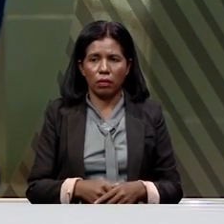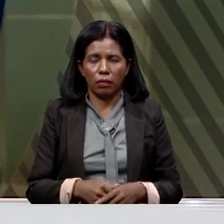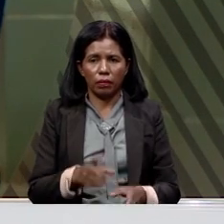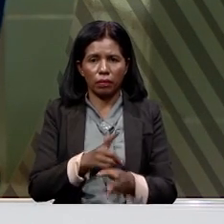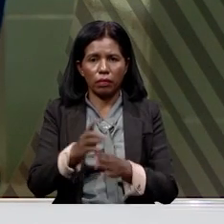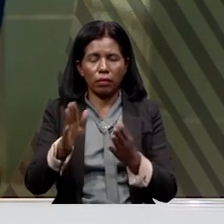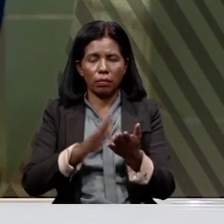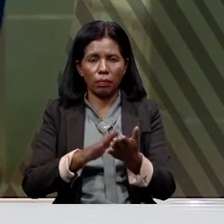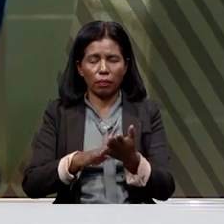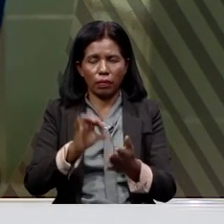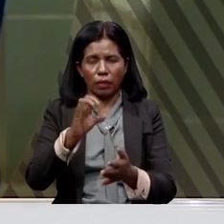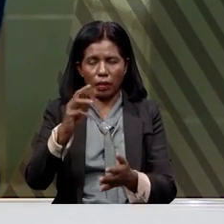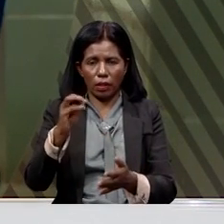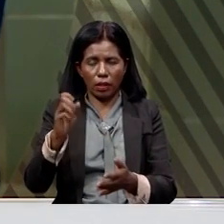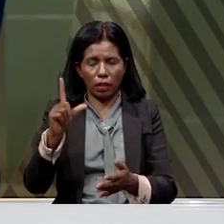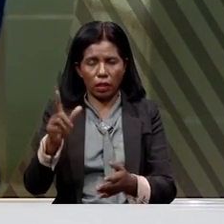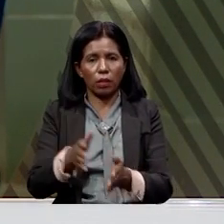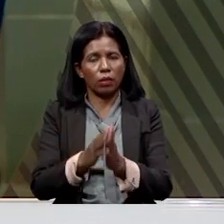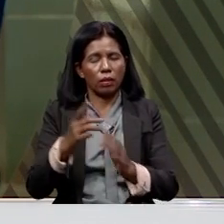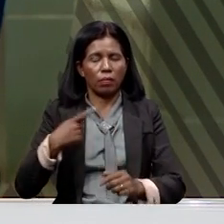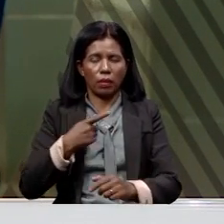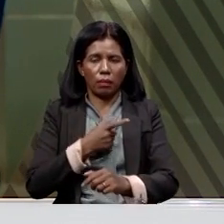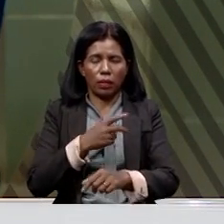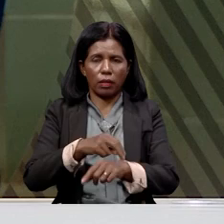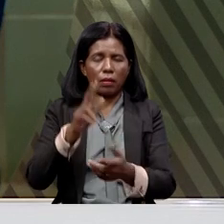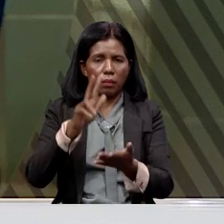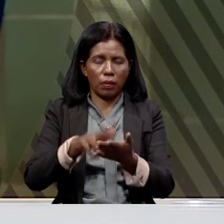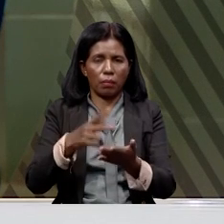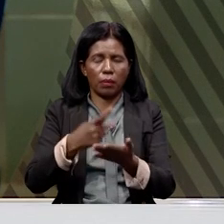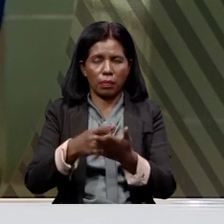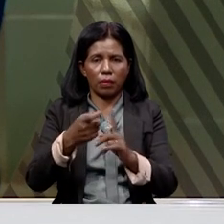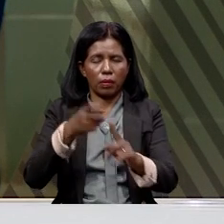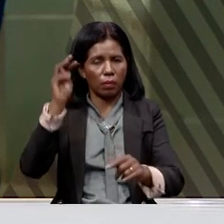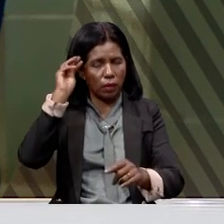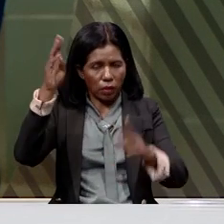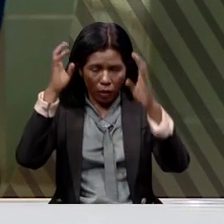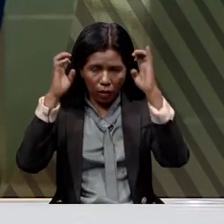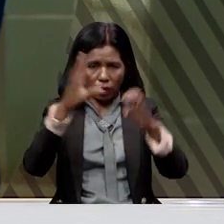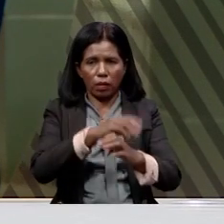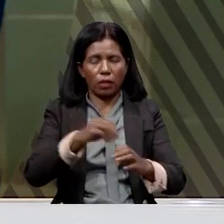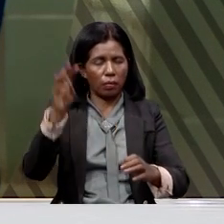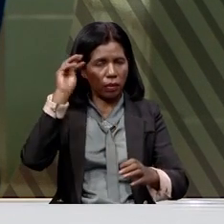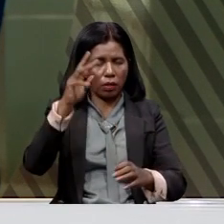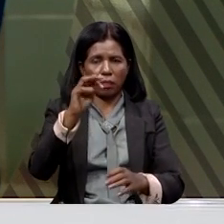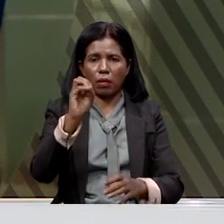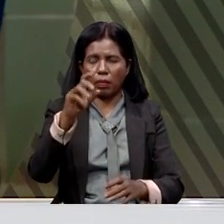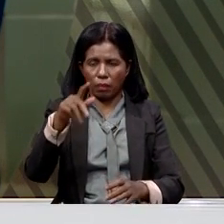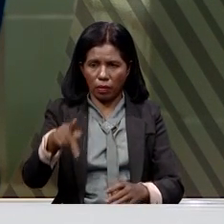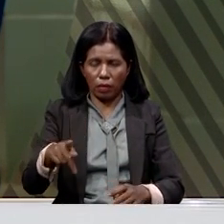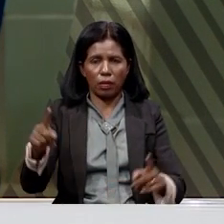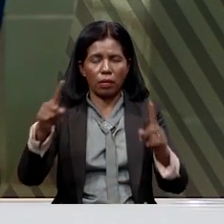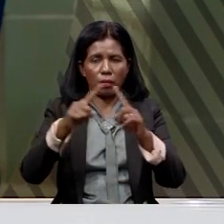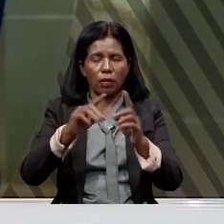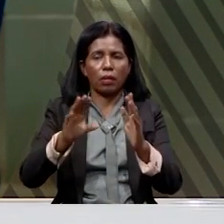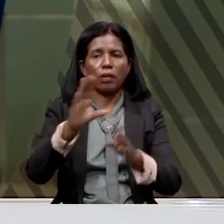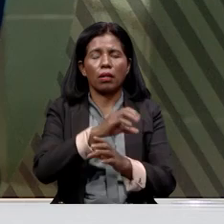Diretor de Escola Infantil russo Parlamento Nacional aprova o pedido proposto do Ministério da Educação no Ministério Obras Públicas para a